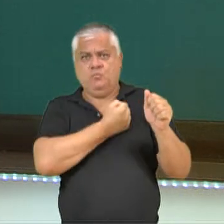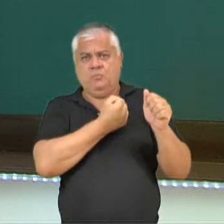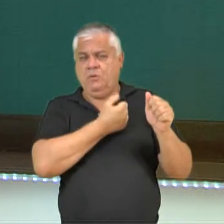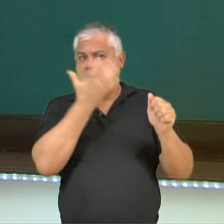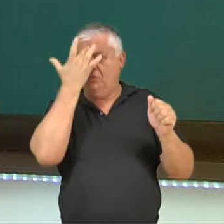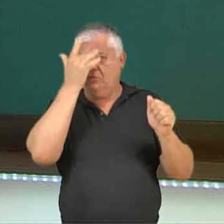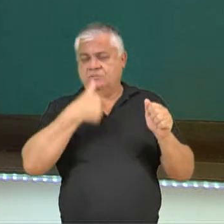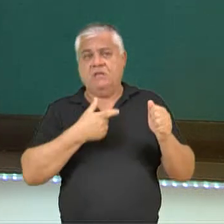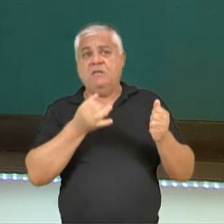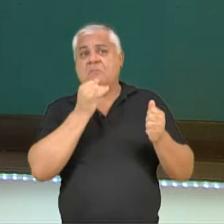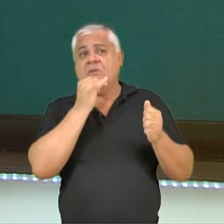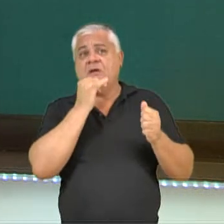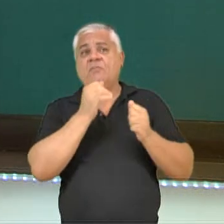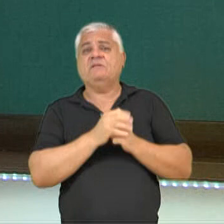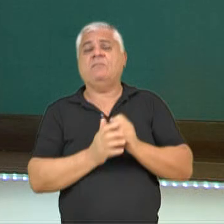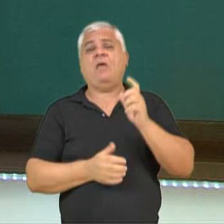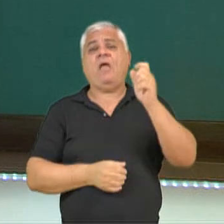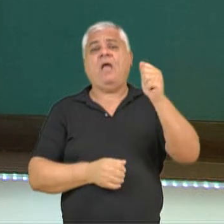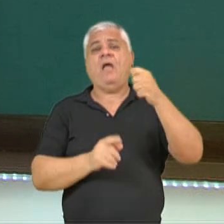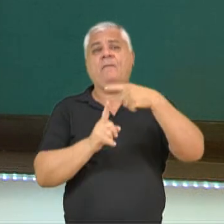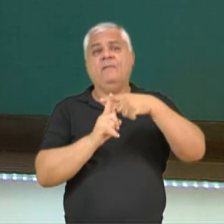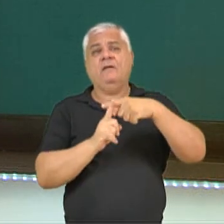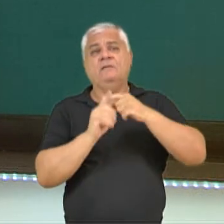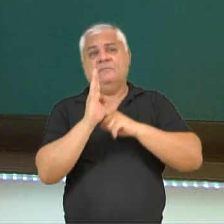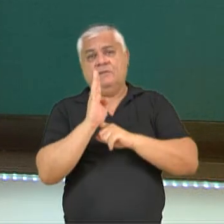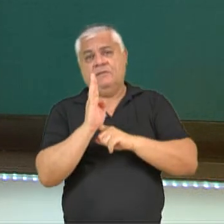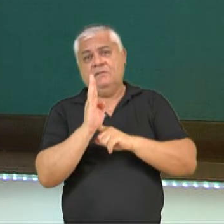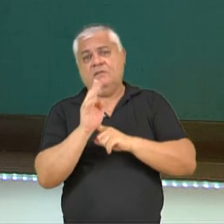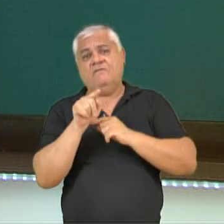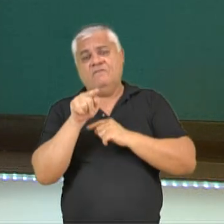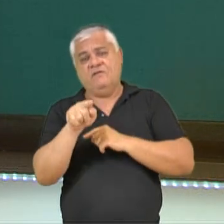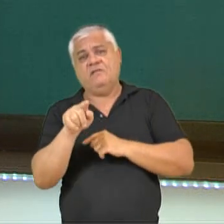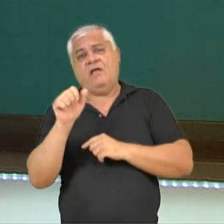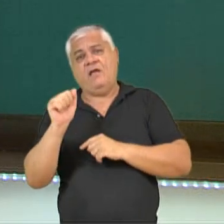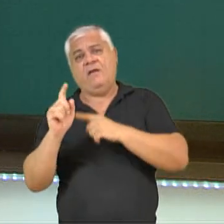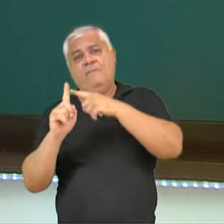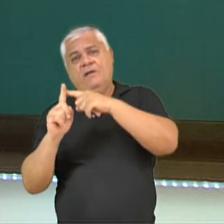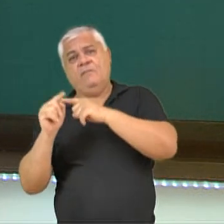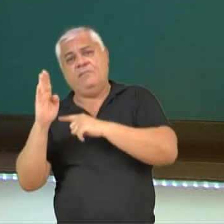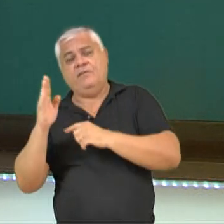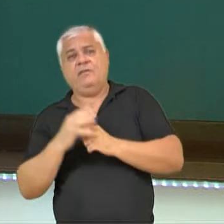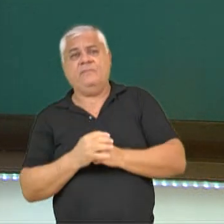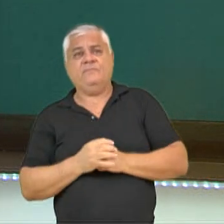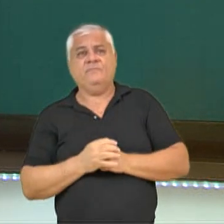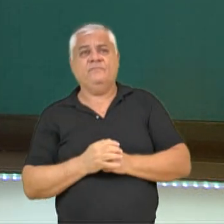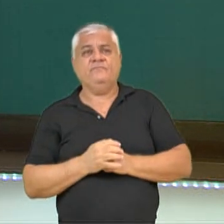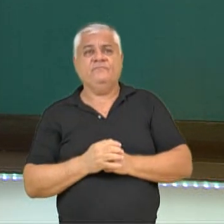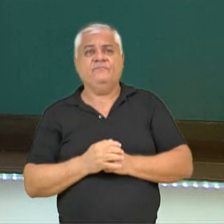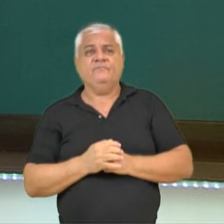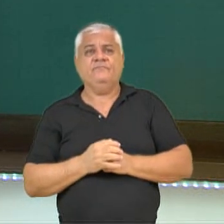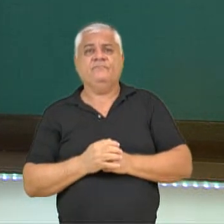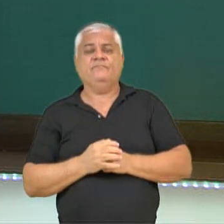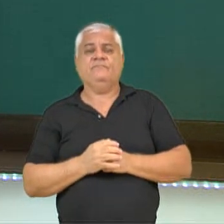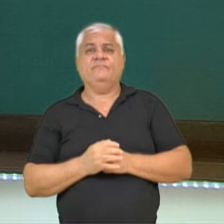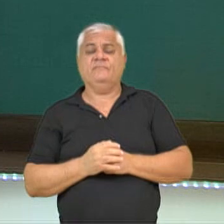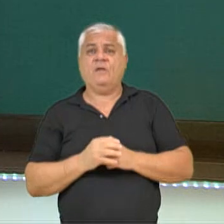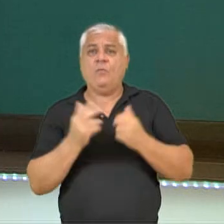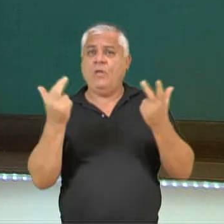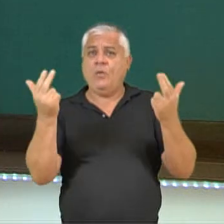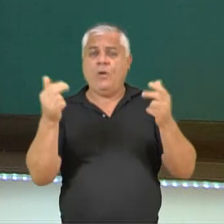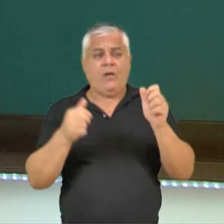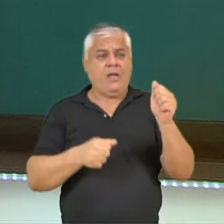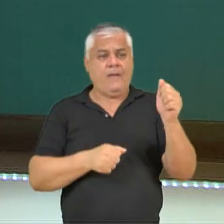ele tirando a potência e escrevendo a multiplicação. O que, que é alguém ao quadrado? É esse alguém vezes